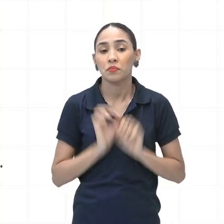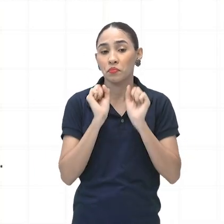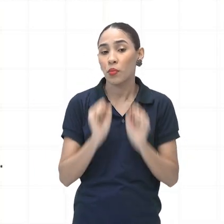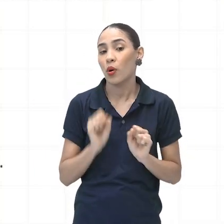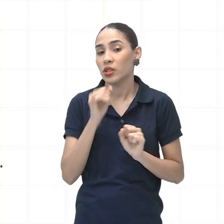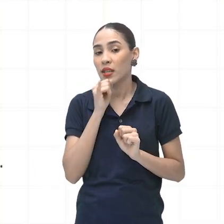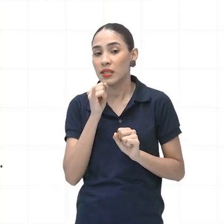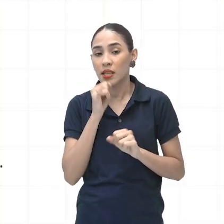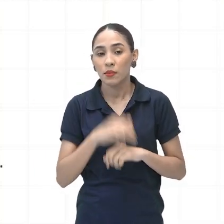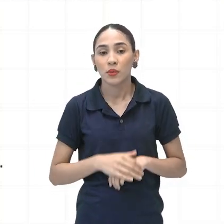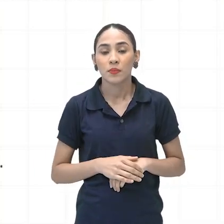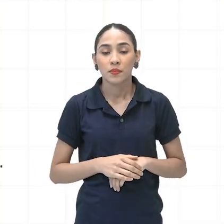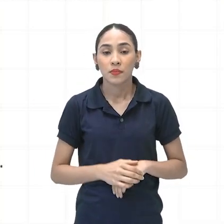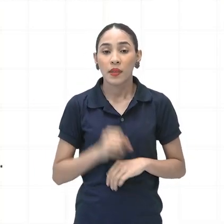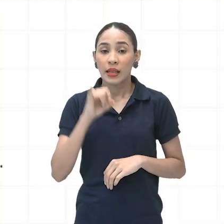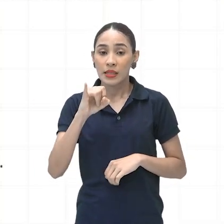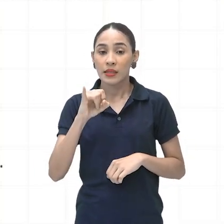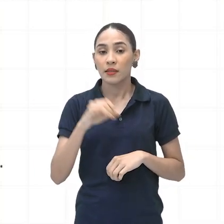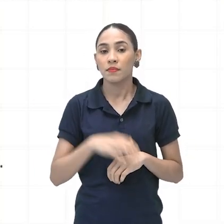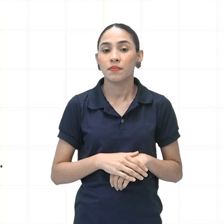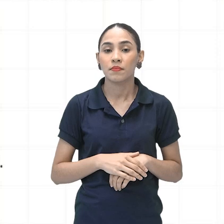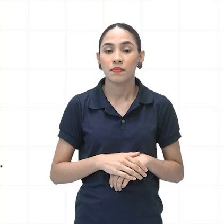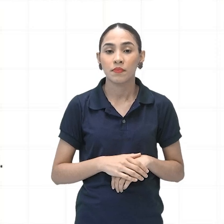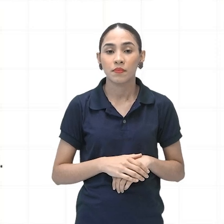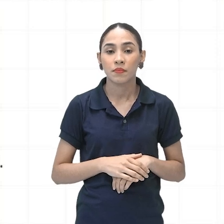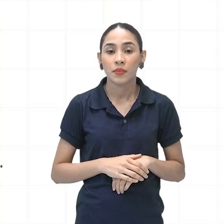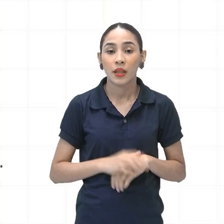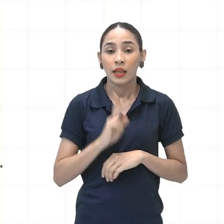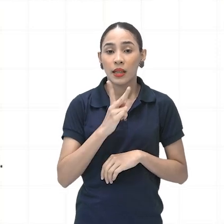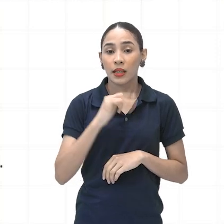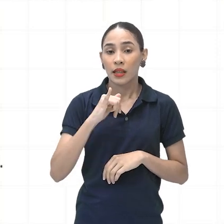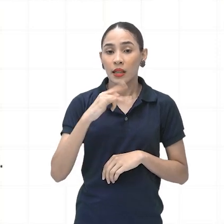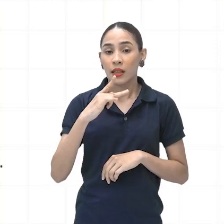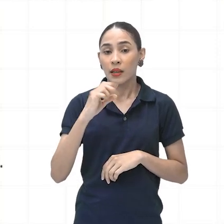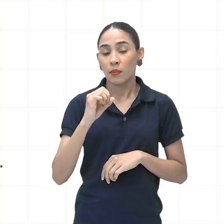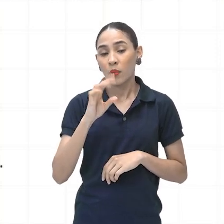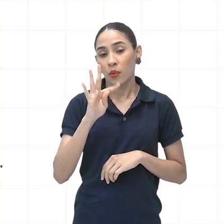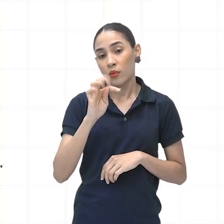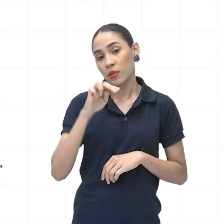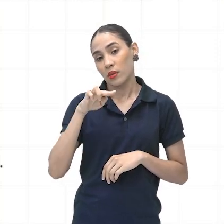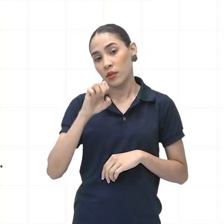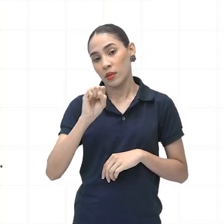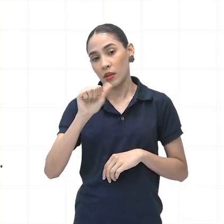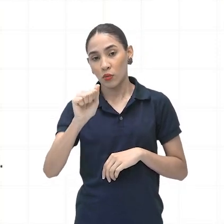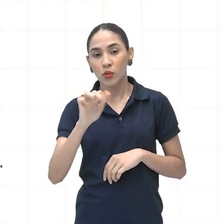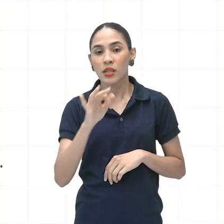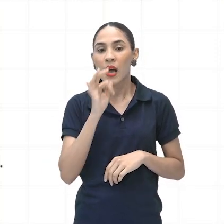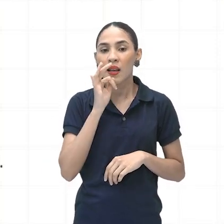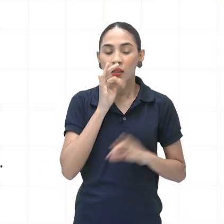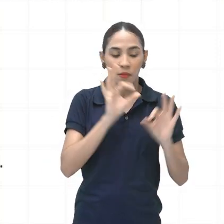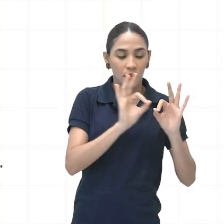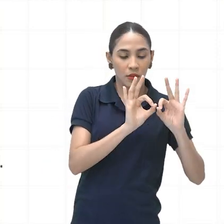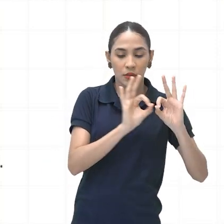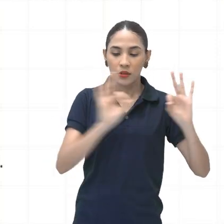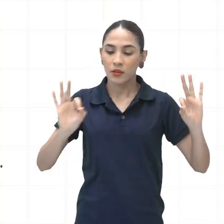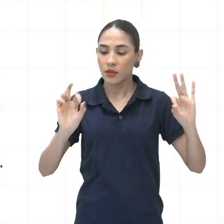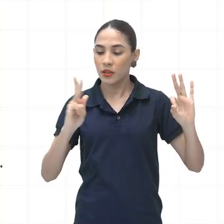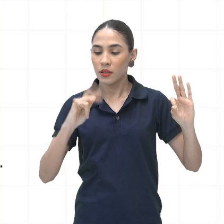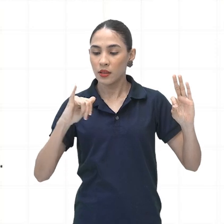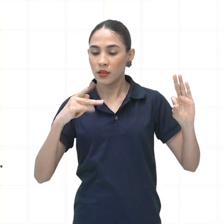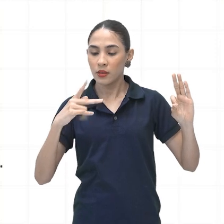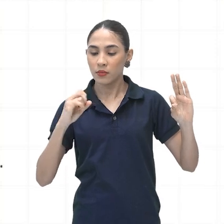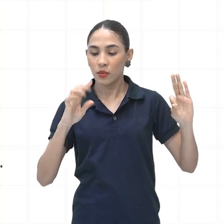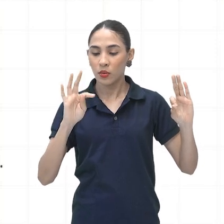essa distância se eu chamar essa distância aqui de hipotenusa, por exemplo. Digamos que eu estou chamando ela de hipotenusa. Se eu